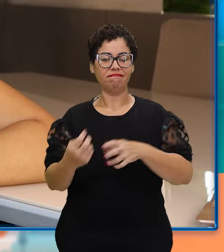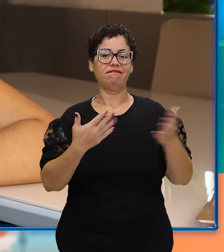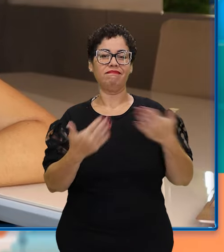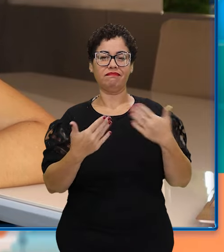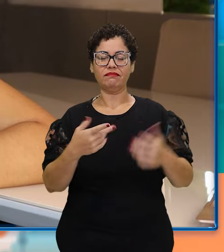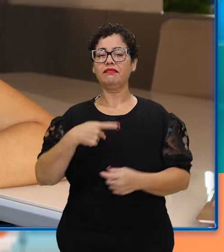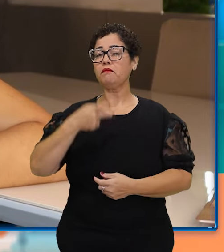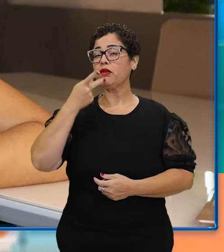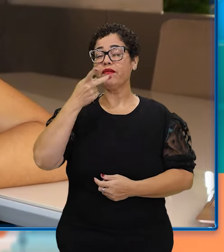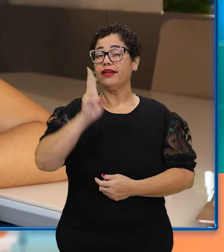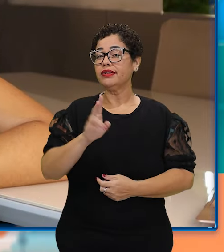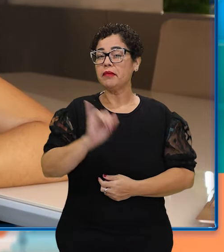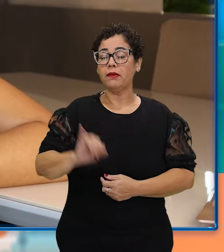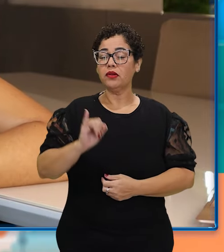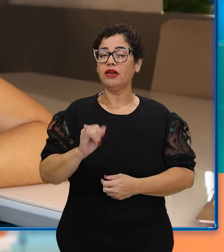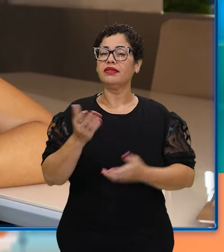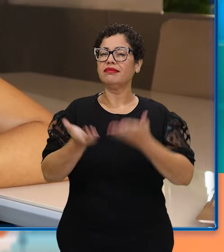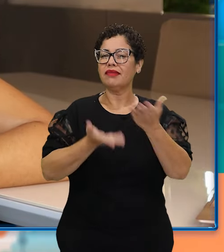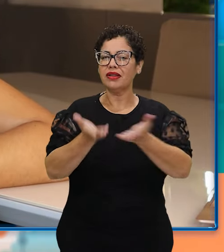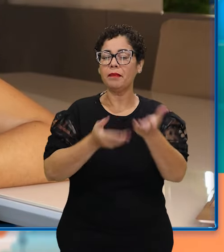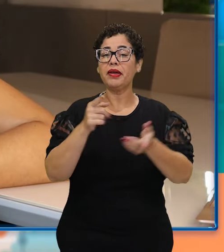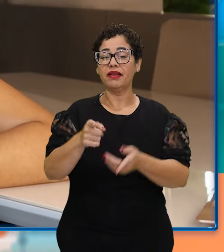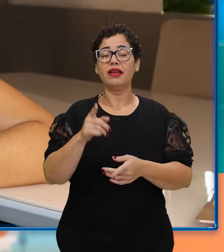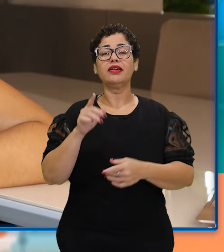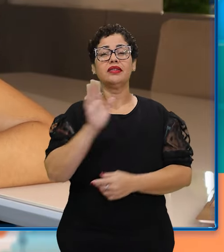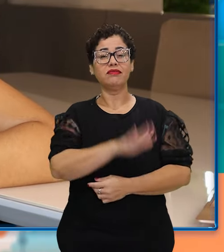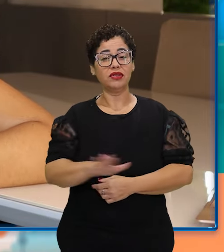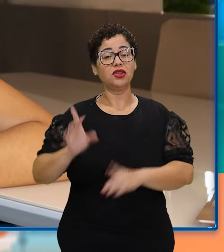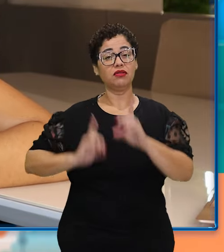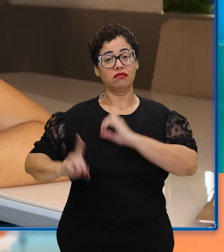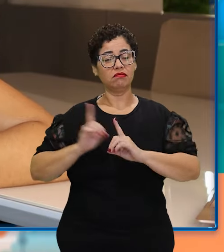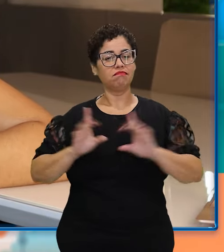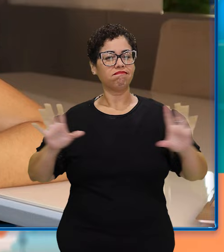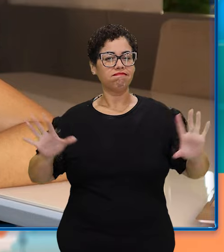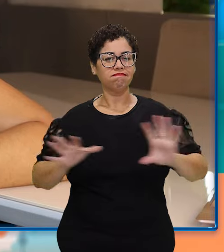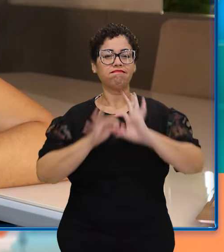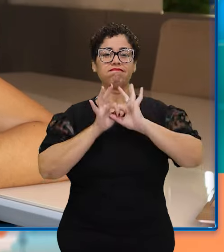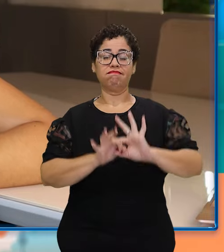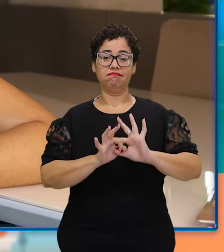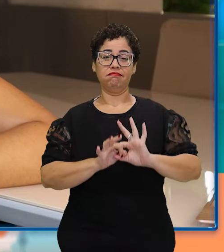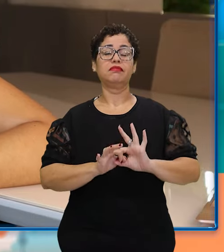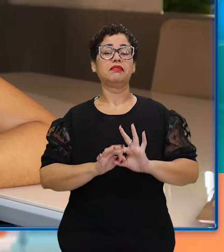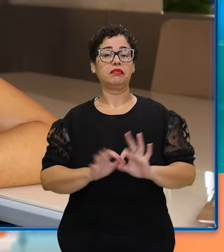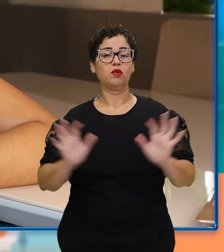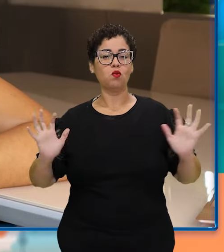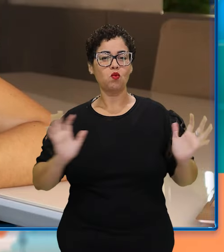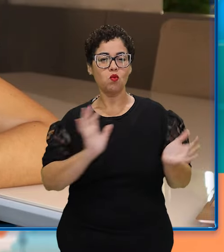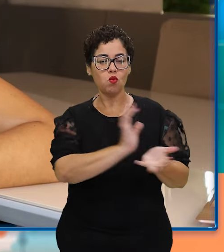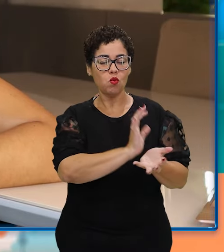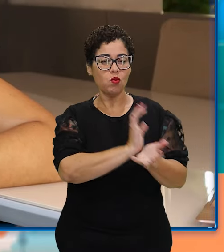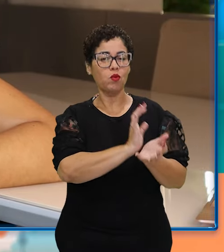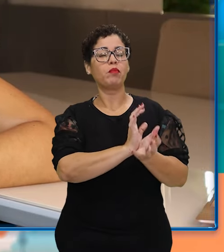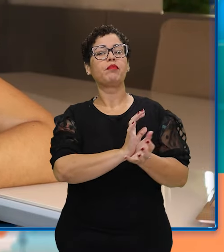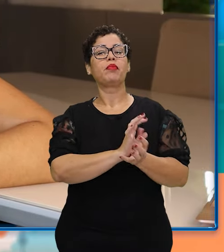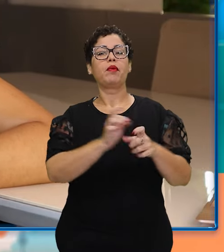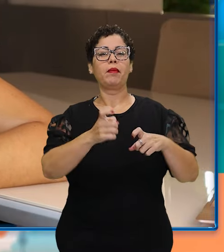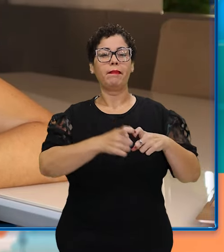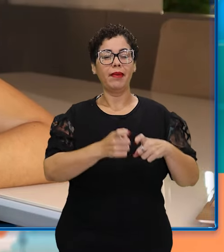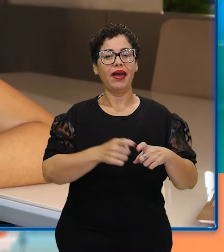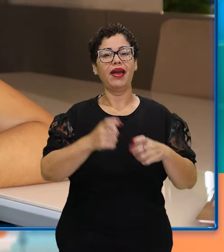digo que é muito importante que o tratamento da depressão infantil seja feita de forma integrada, incluindo uma equipe multidisciplinar, então